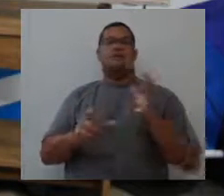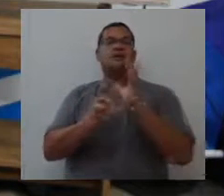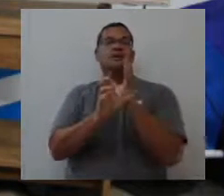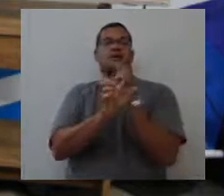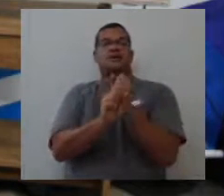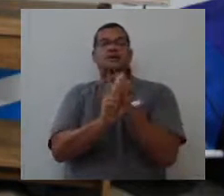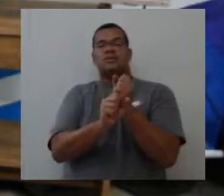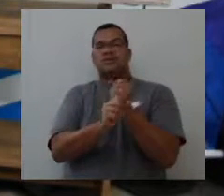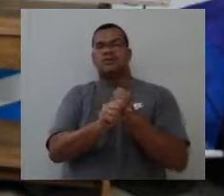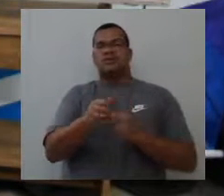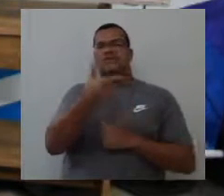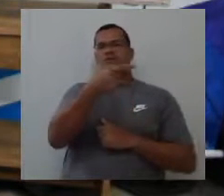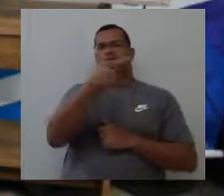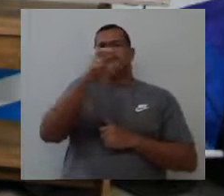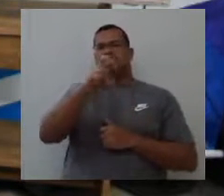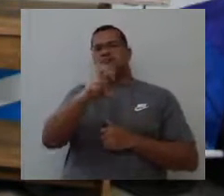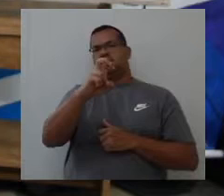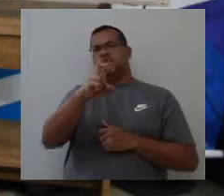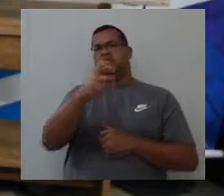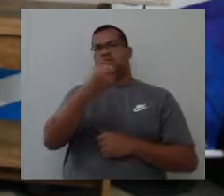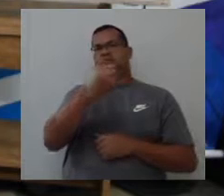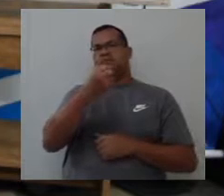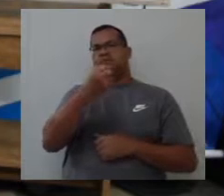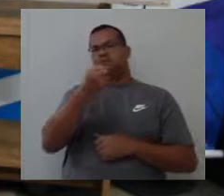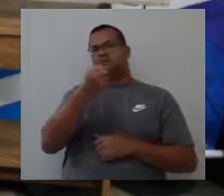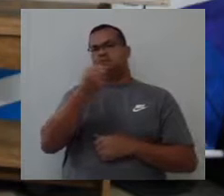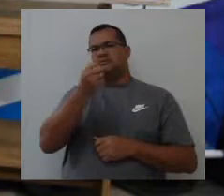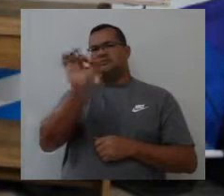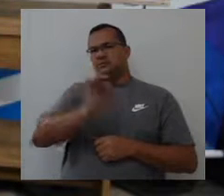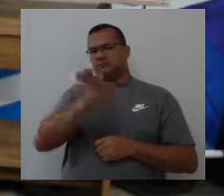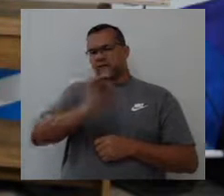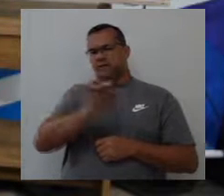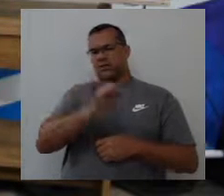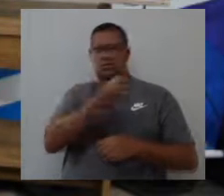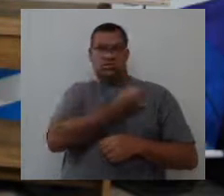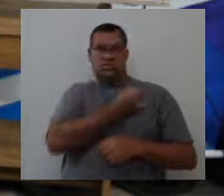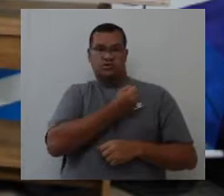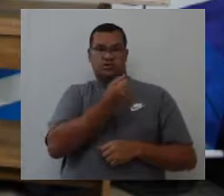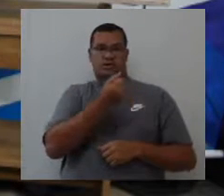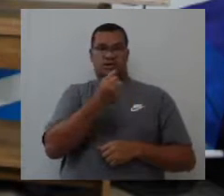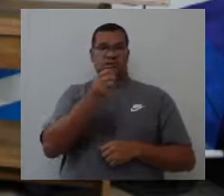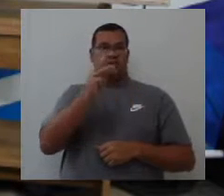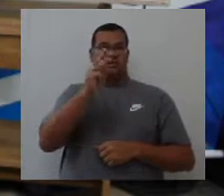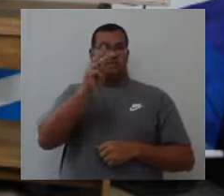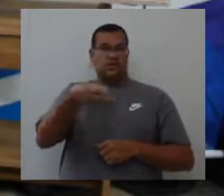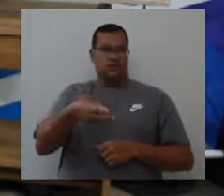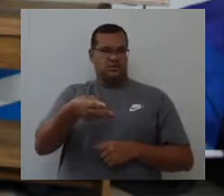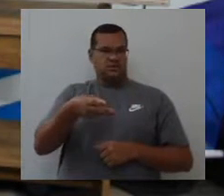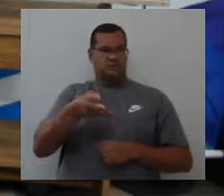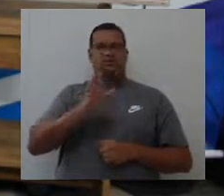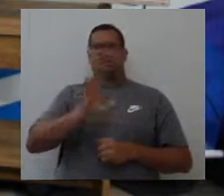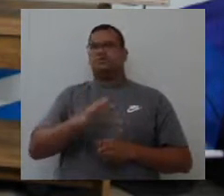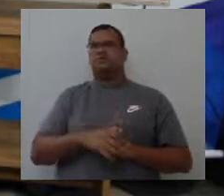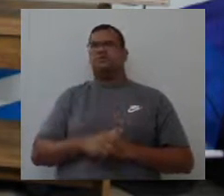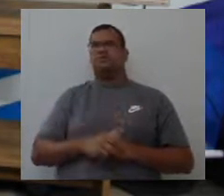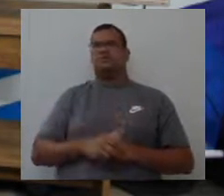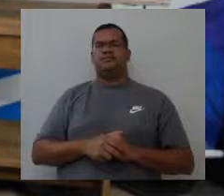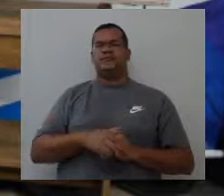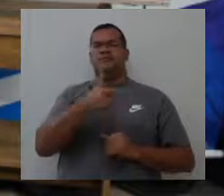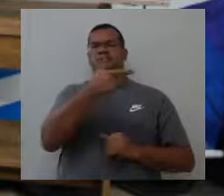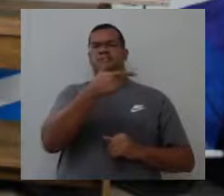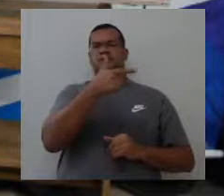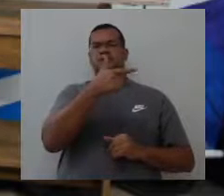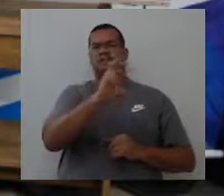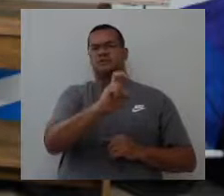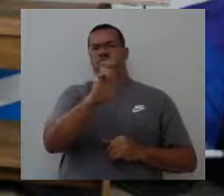calcular 25% do número 3.000, para você entender lá da base, tá certo? Você tem aí, ó, 25%